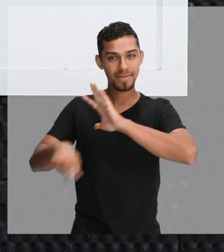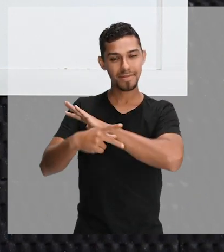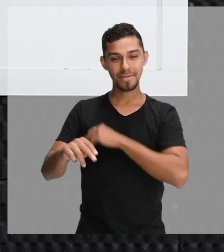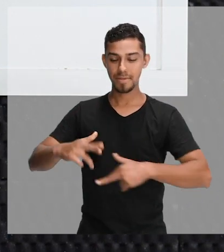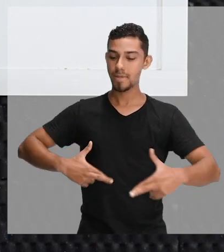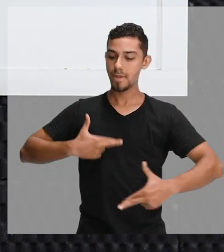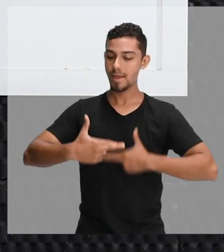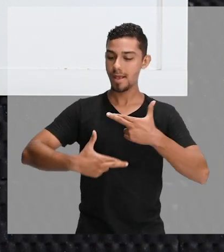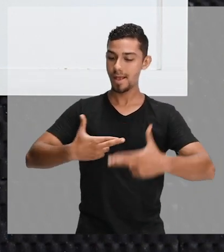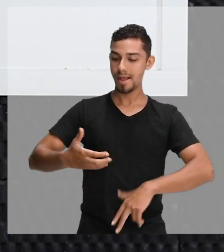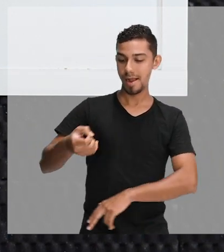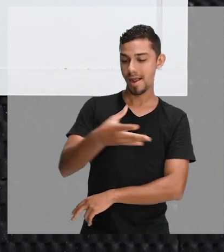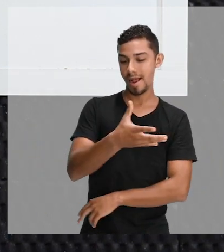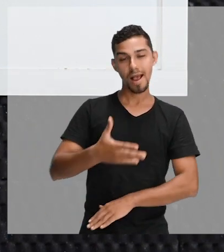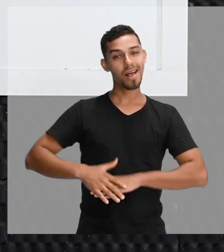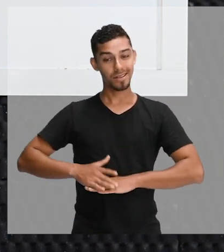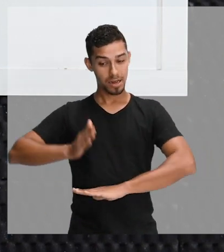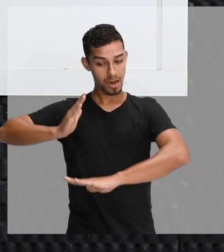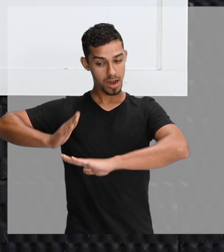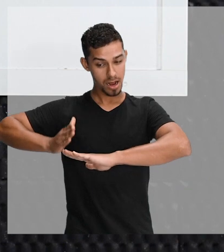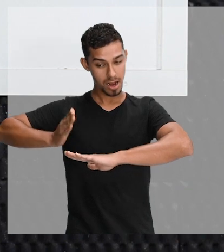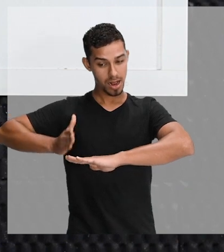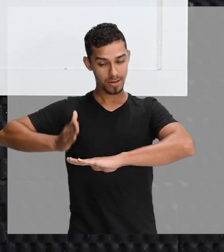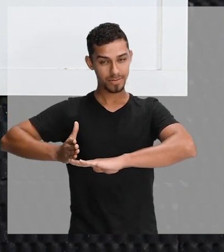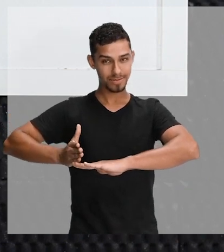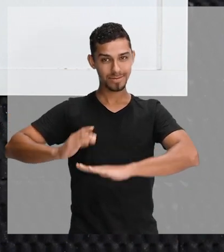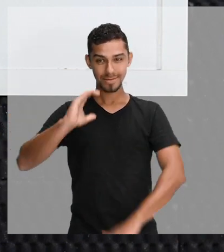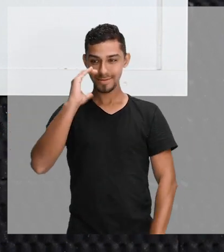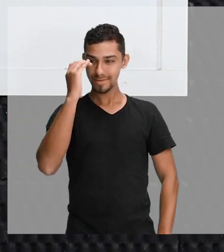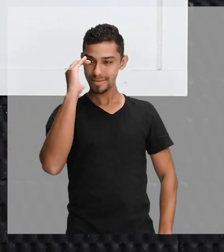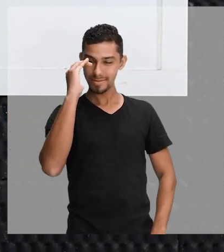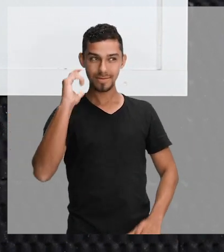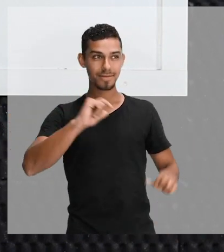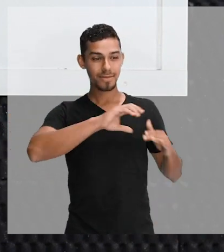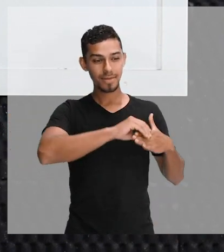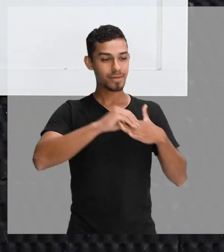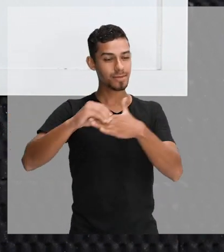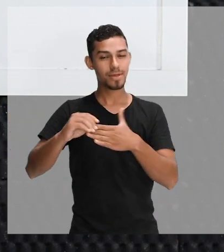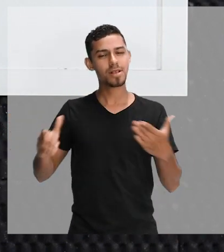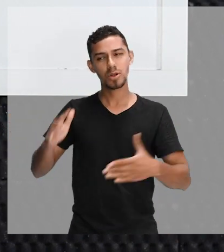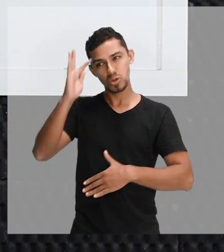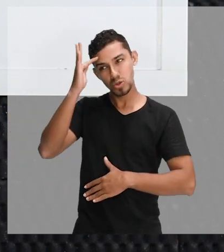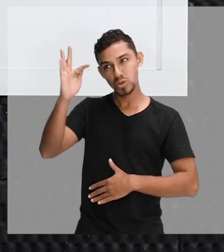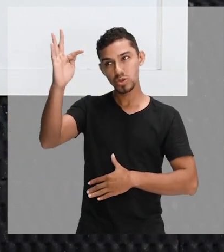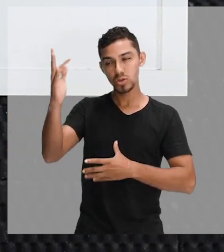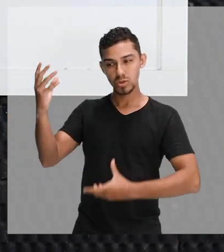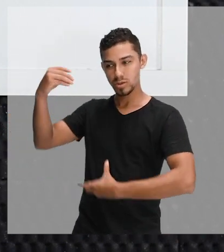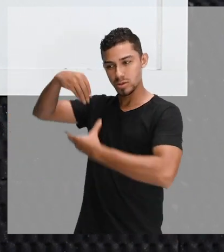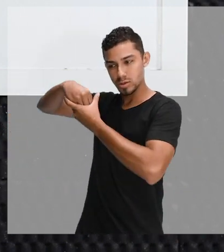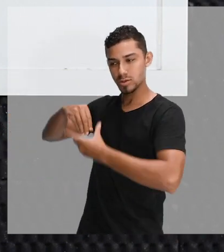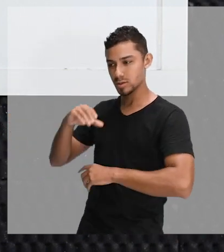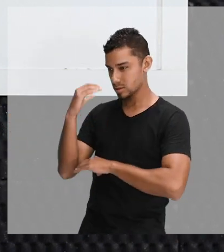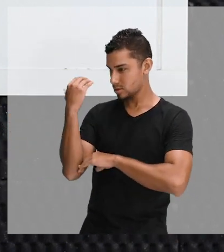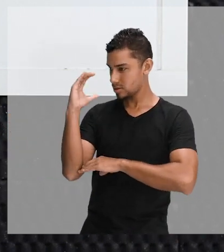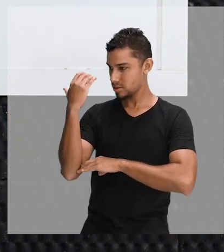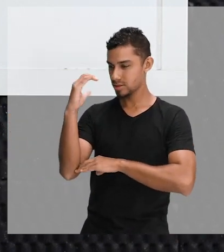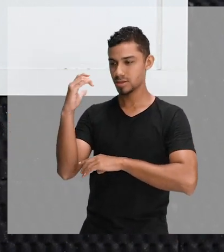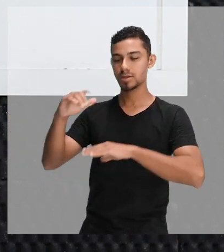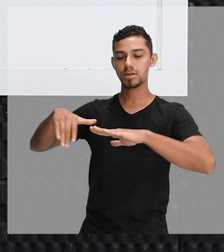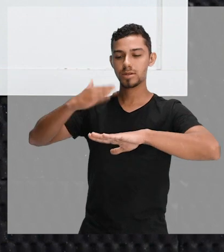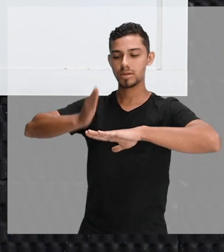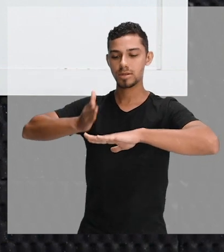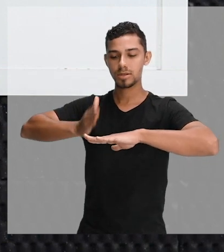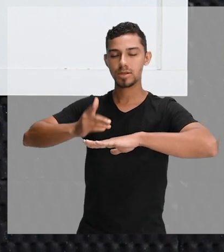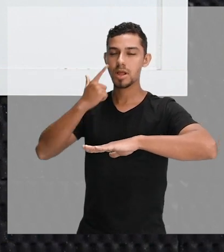a ciência moderna, e ali na ciência moderna nós vamos puxar para a nossa filosofia, porque dentro da ciência moderna nós temos